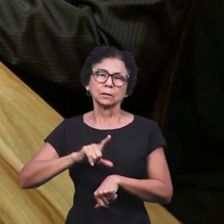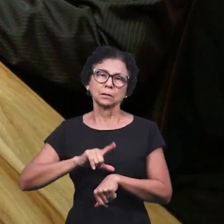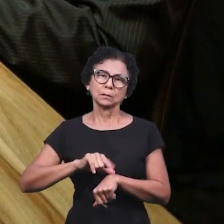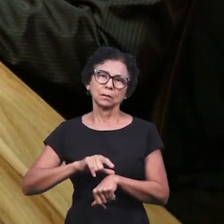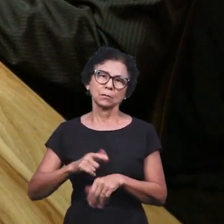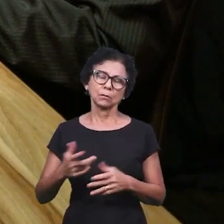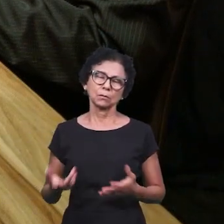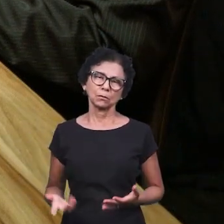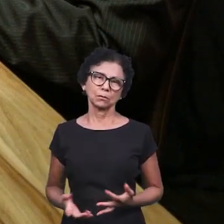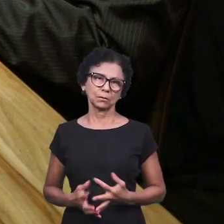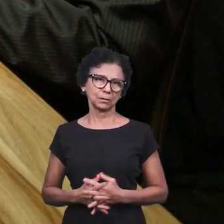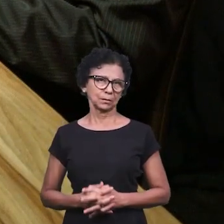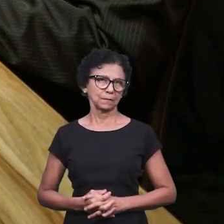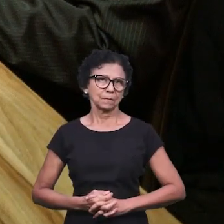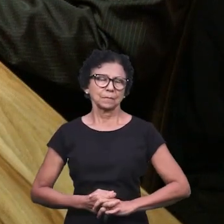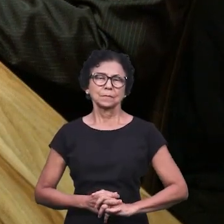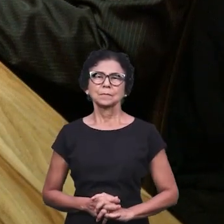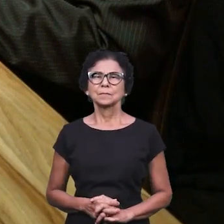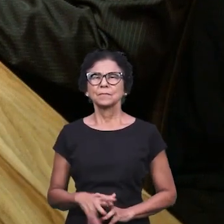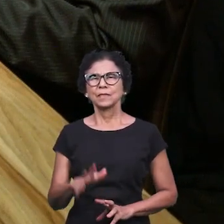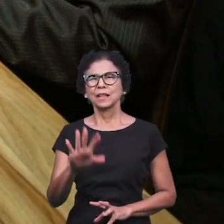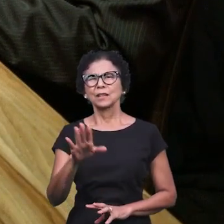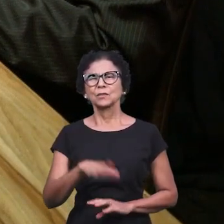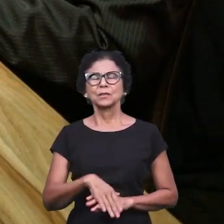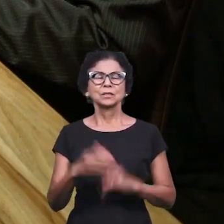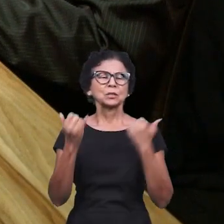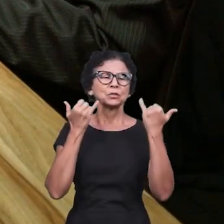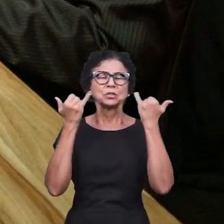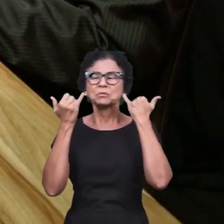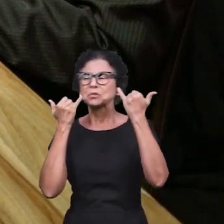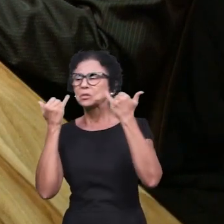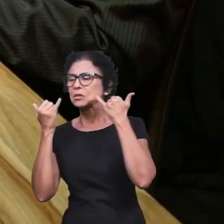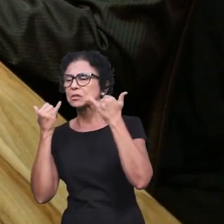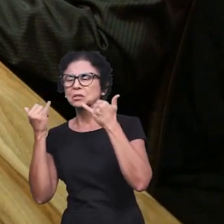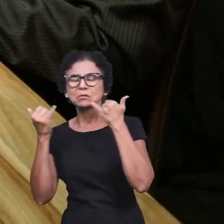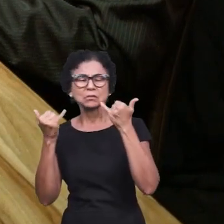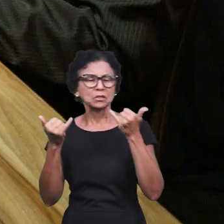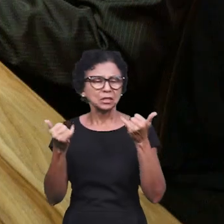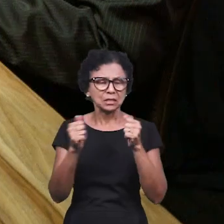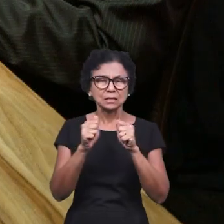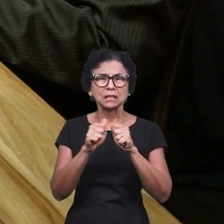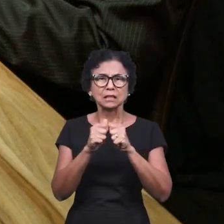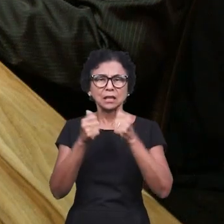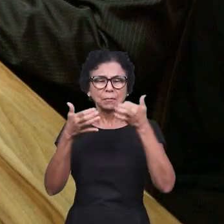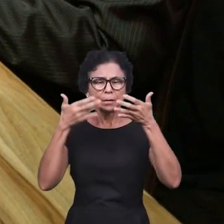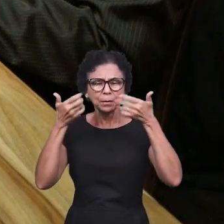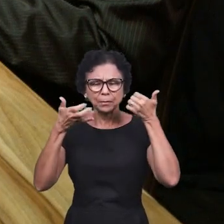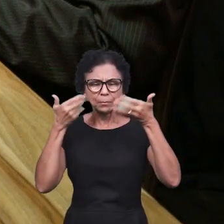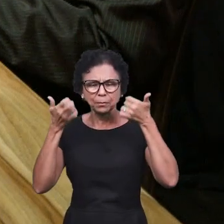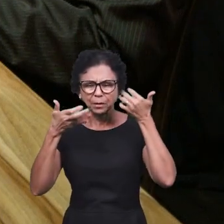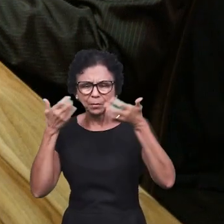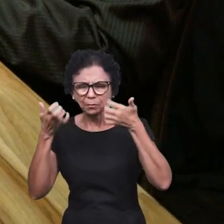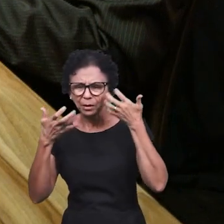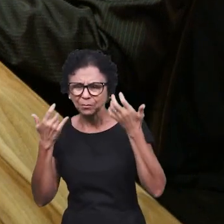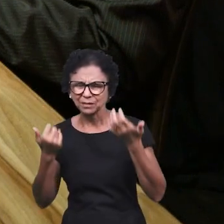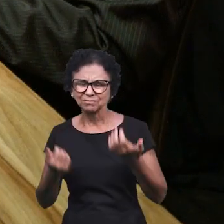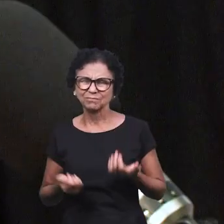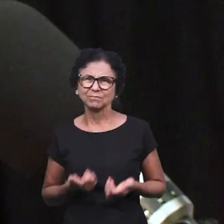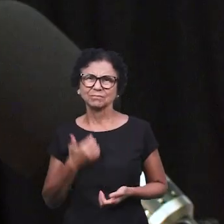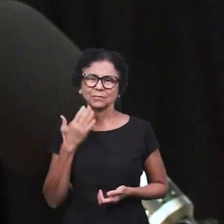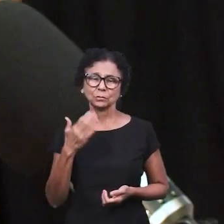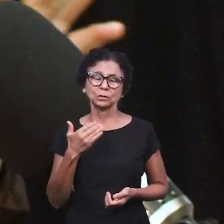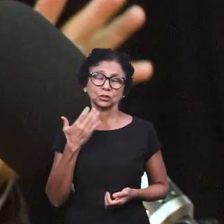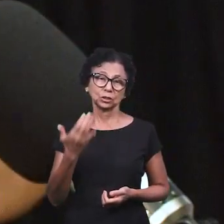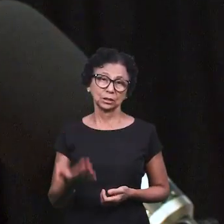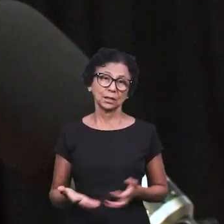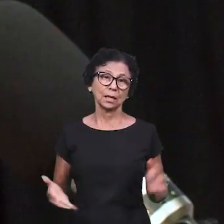você se aperfeiçoar. Não seja um concurseiro que fica correndo atrás de notícias, tá? Porque geralmente esse aí tá